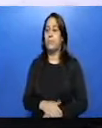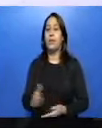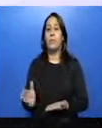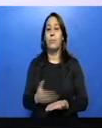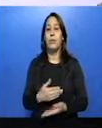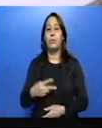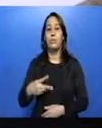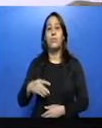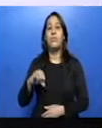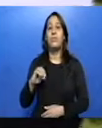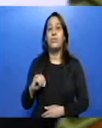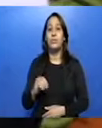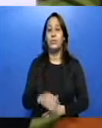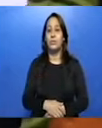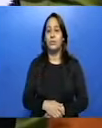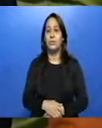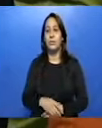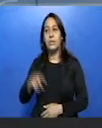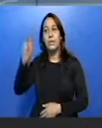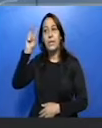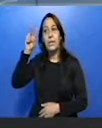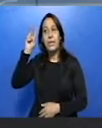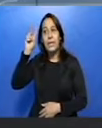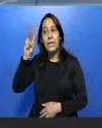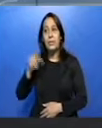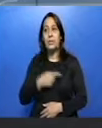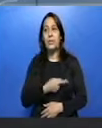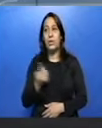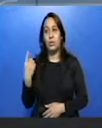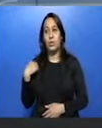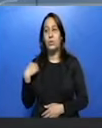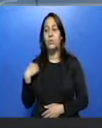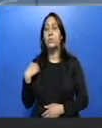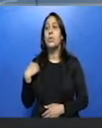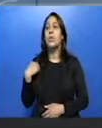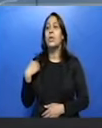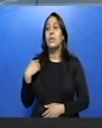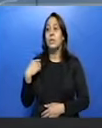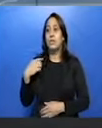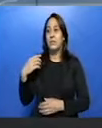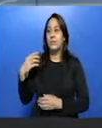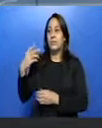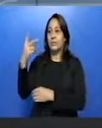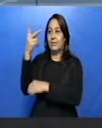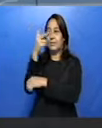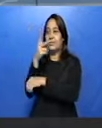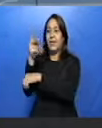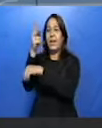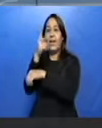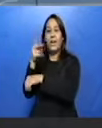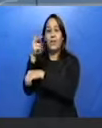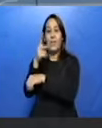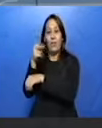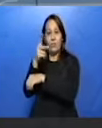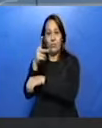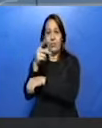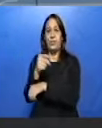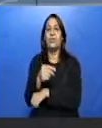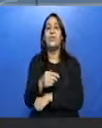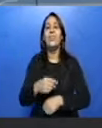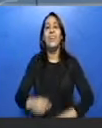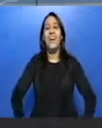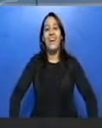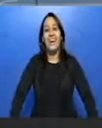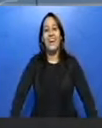Página 20. Lembra que eu falei que a gente vai gravar um vídeo? E agora, descansa um pouquinho, vai, estica,